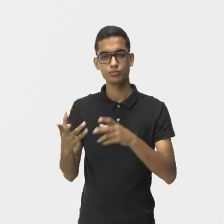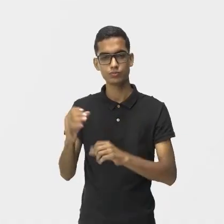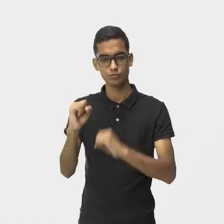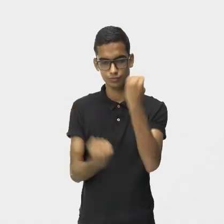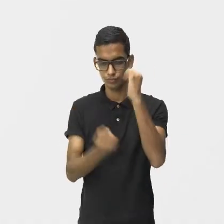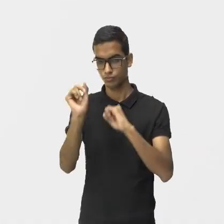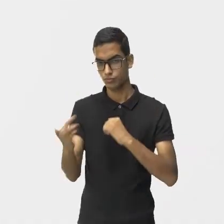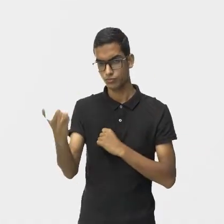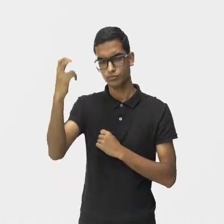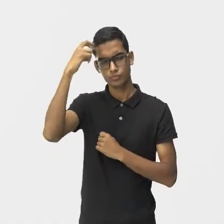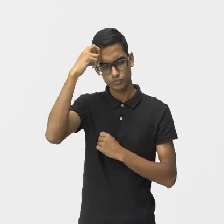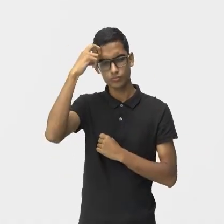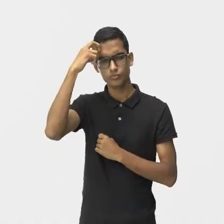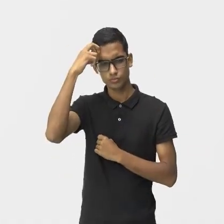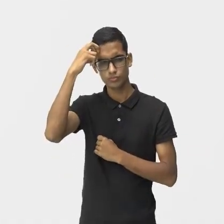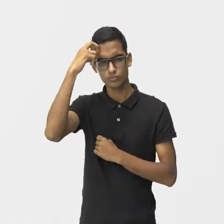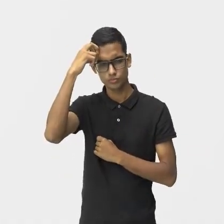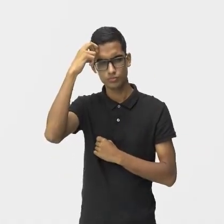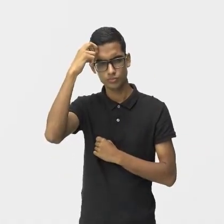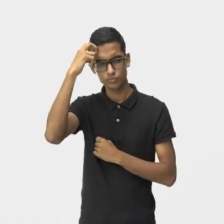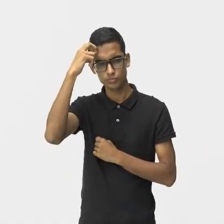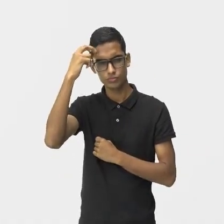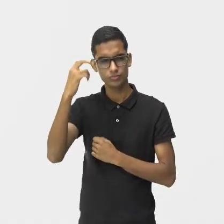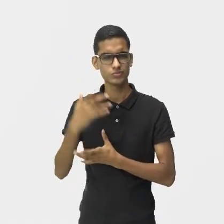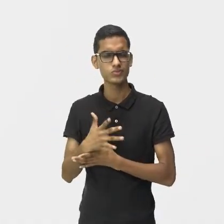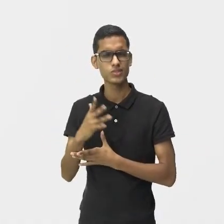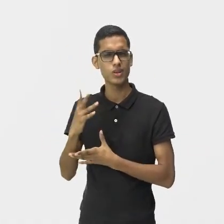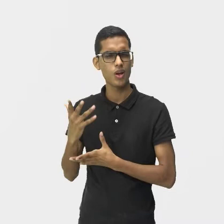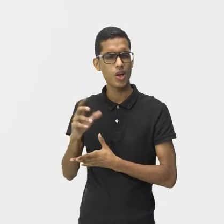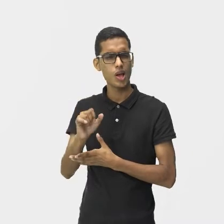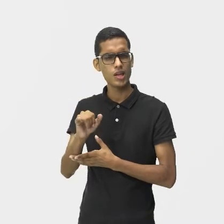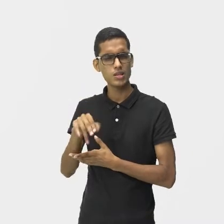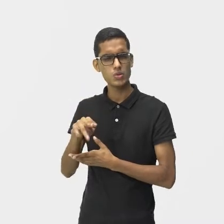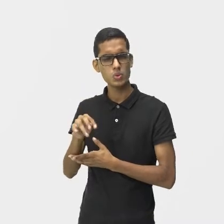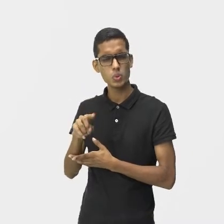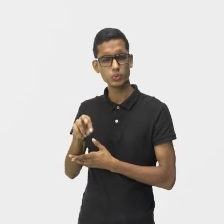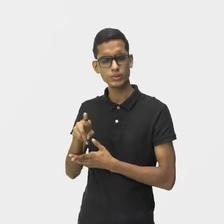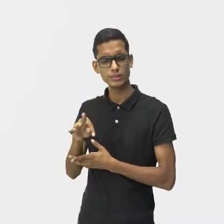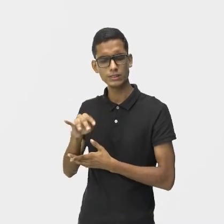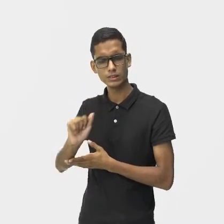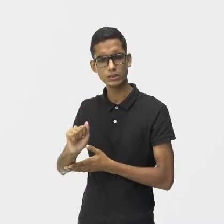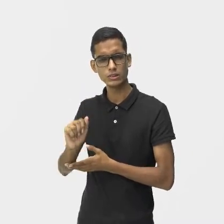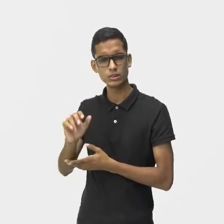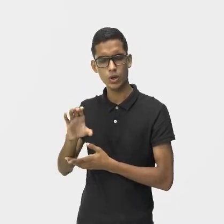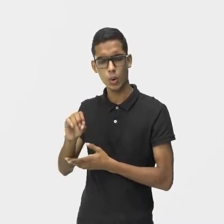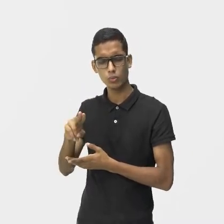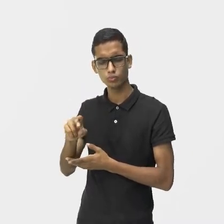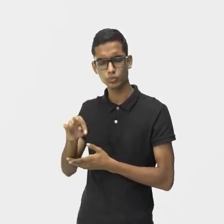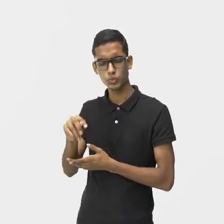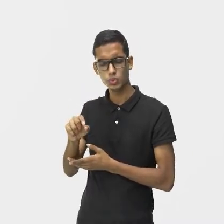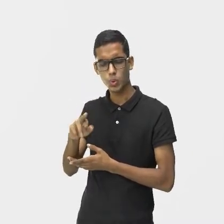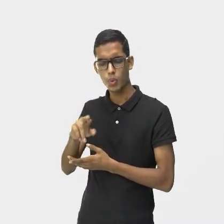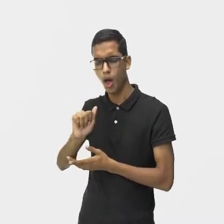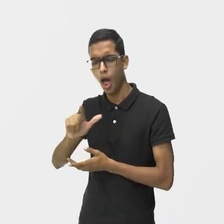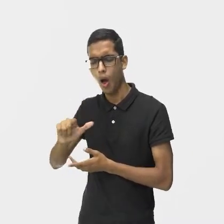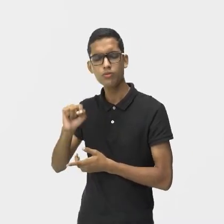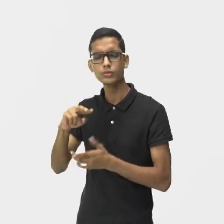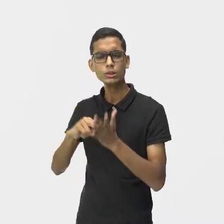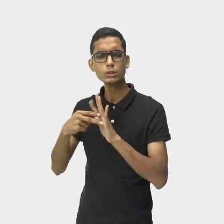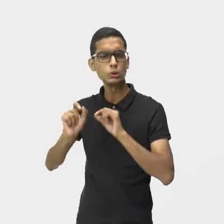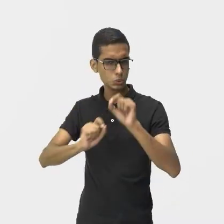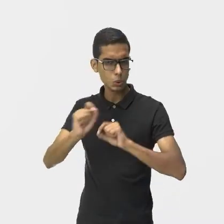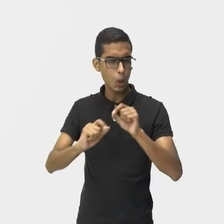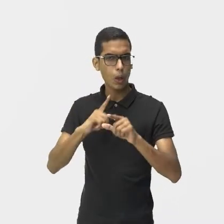usado para designar esse modo de fazer cultura a partir da lógica da